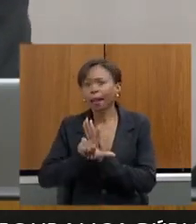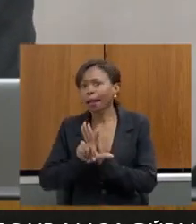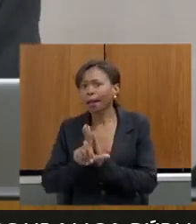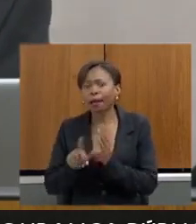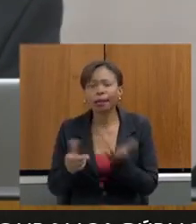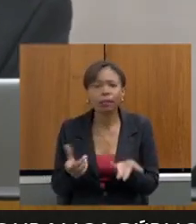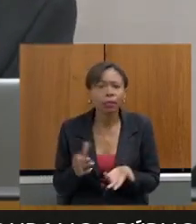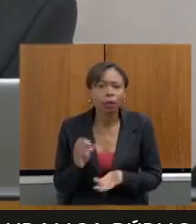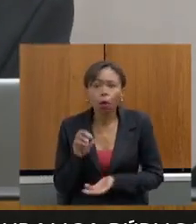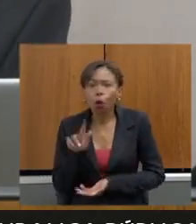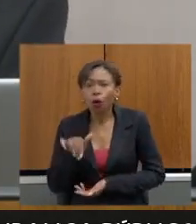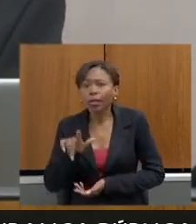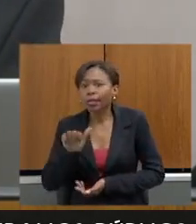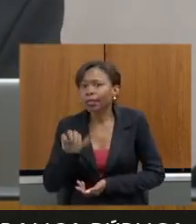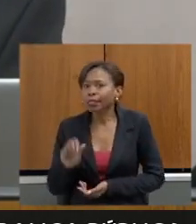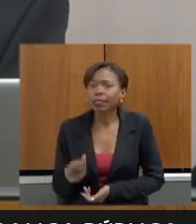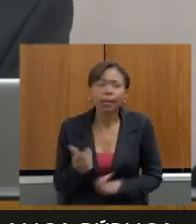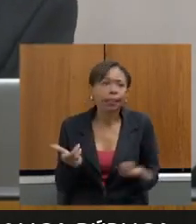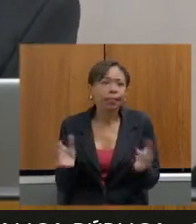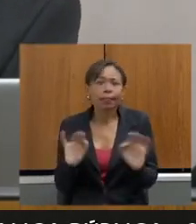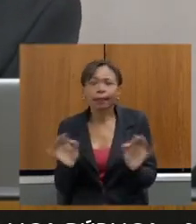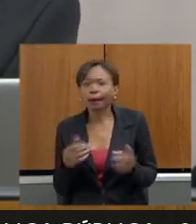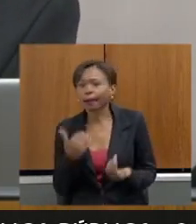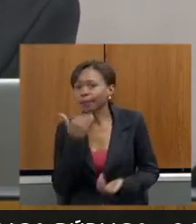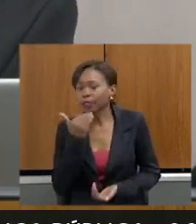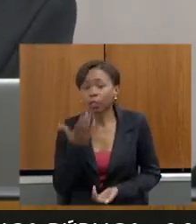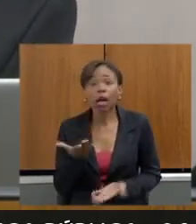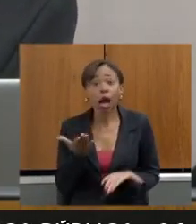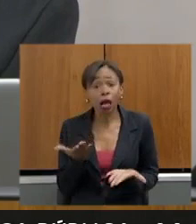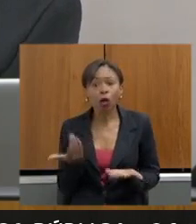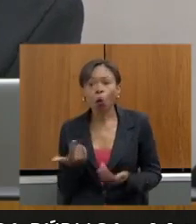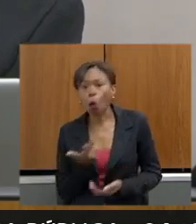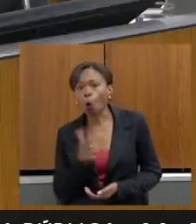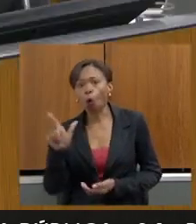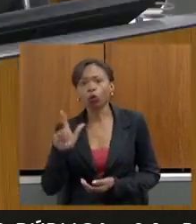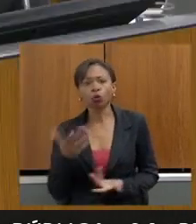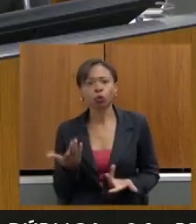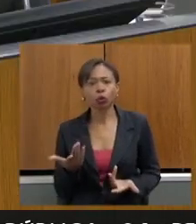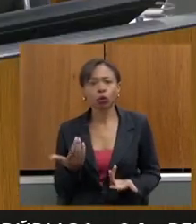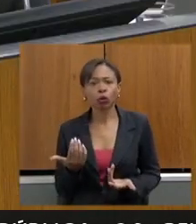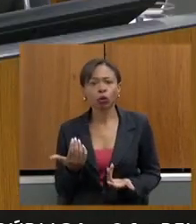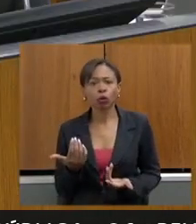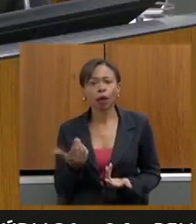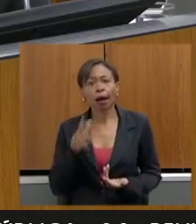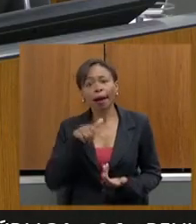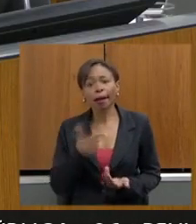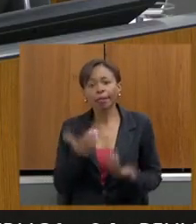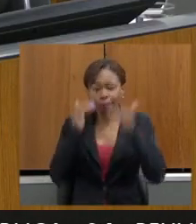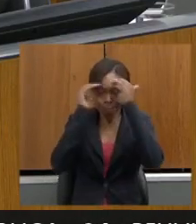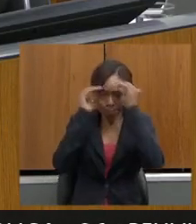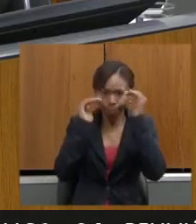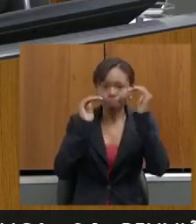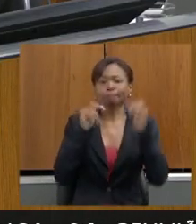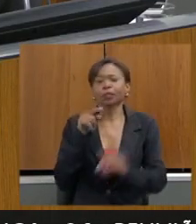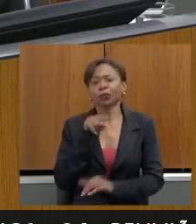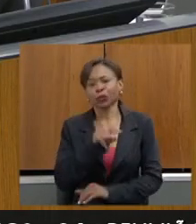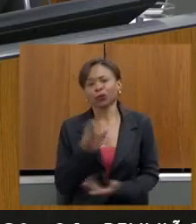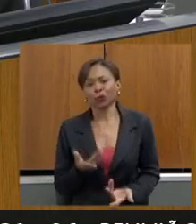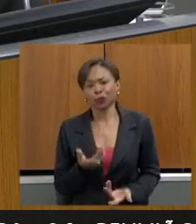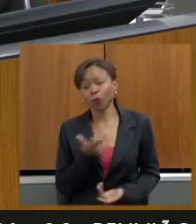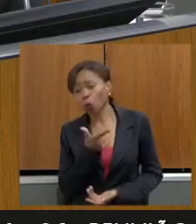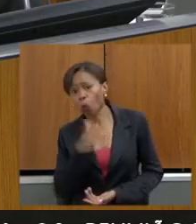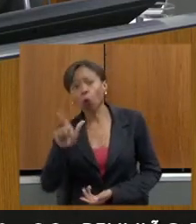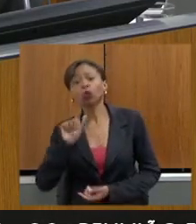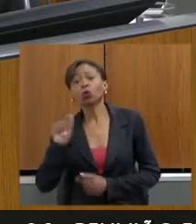sai não sai aqui agora também não sai aí vem outro e às vezes o outra subordinado o senhor e o outro vai